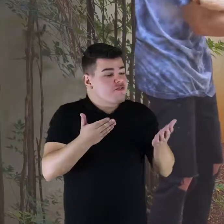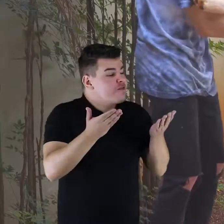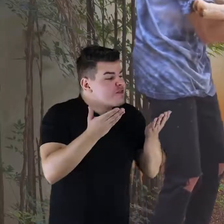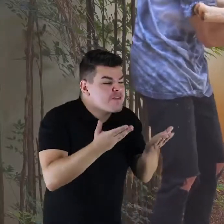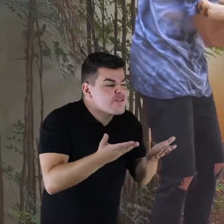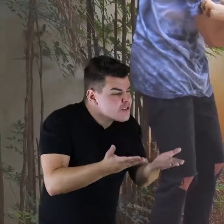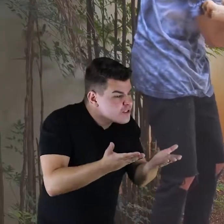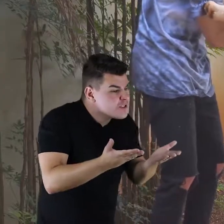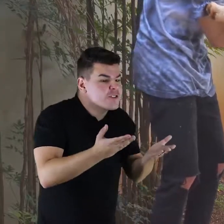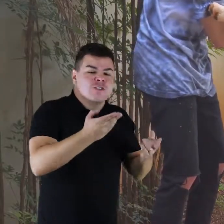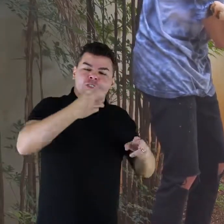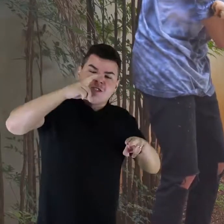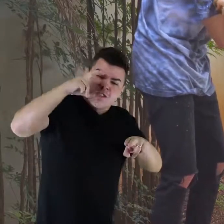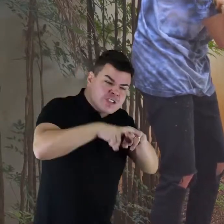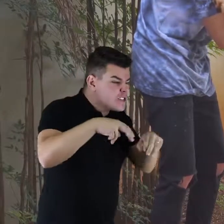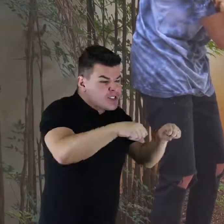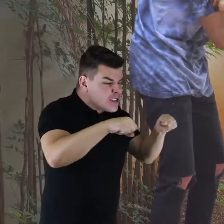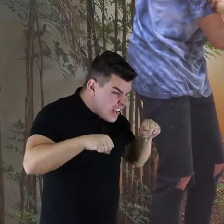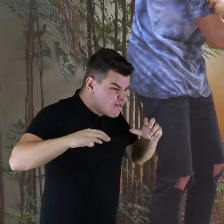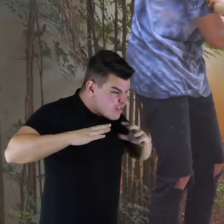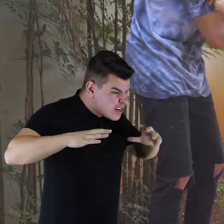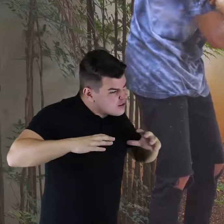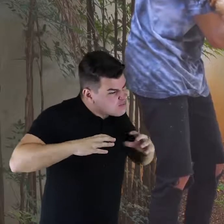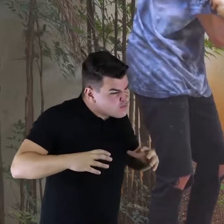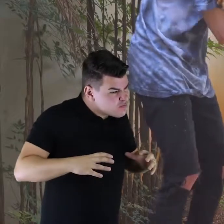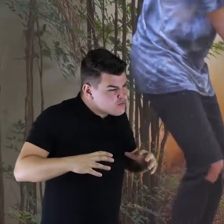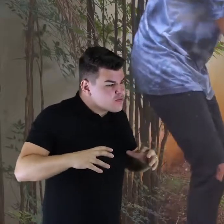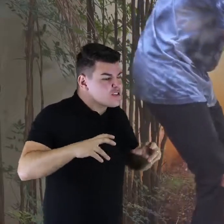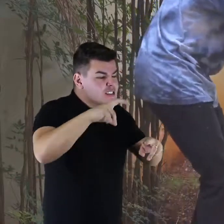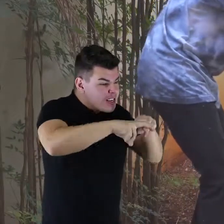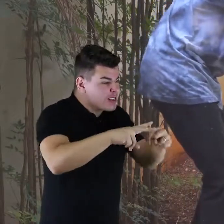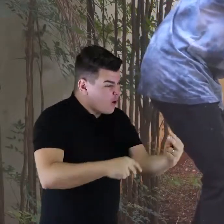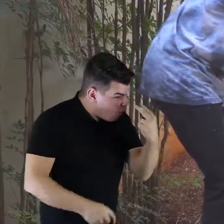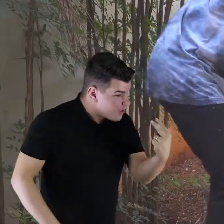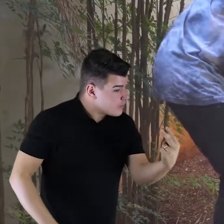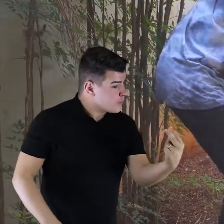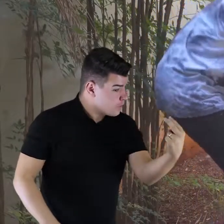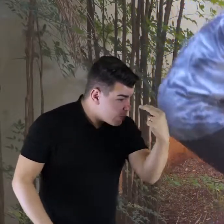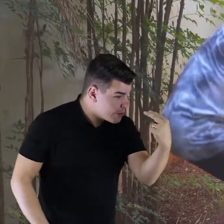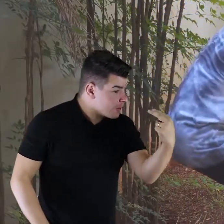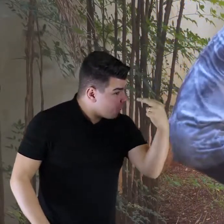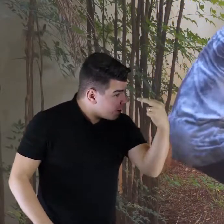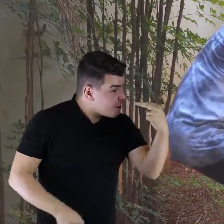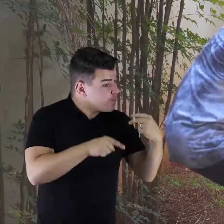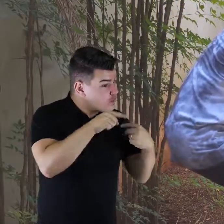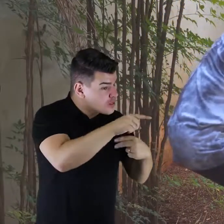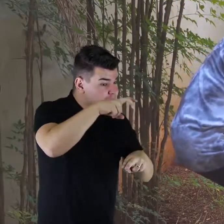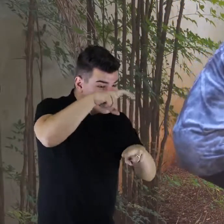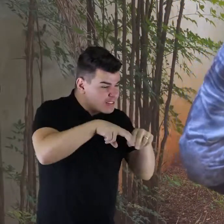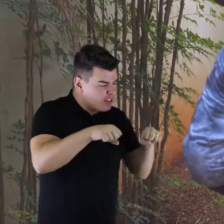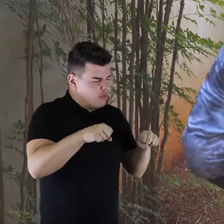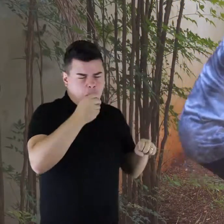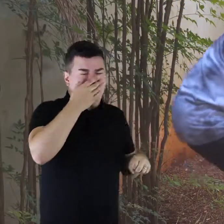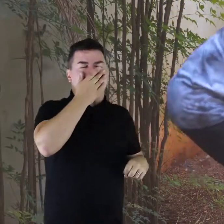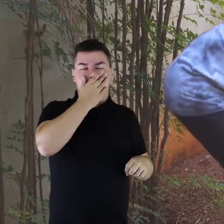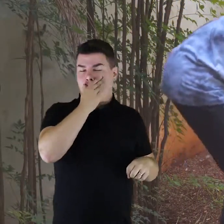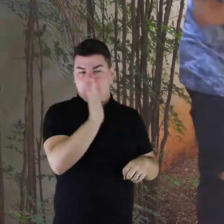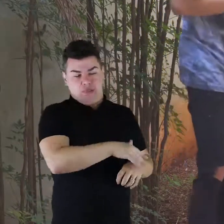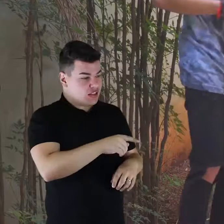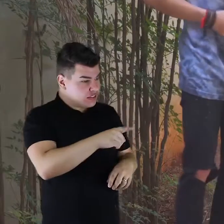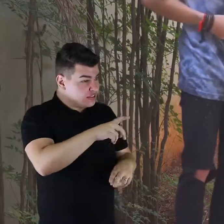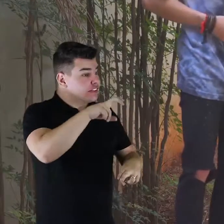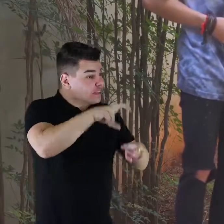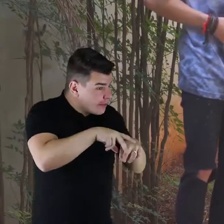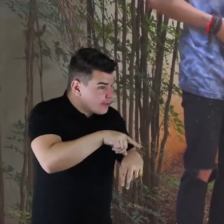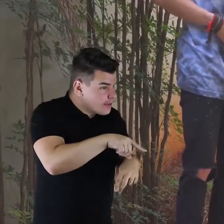Aruan segura o cão em pé. Sentar, seu vagabundo. Você tem... Olha aqui pra mim. Olha aqui pra mim, você tem que sentar. Tusk aproxima a cara da